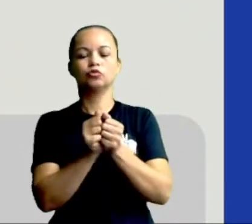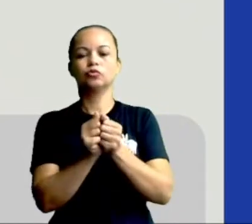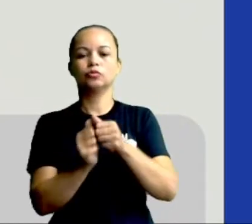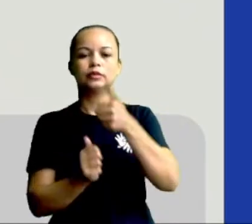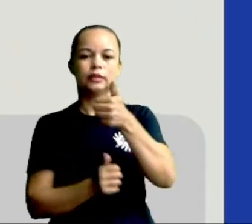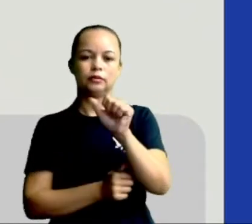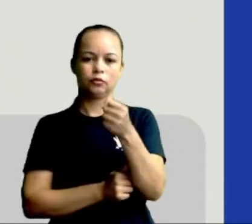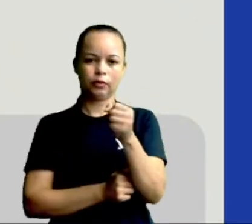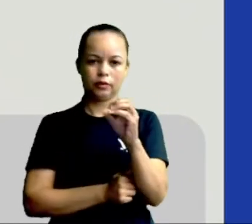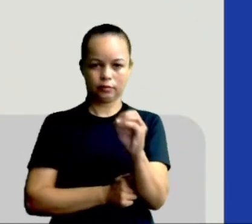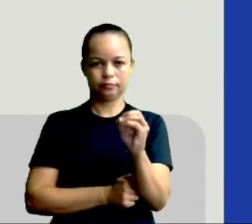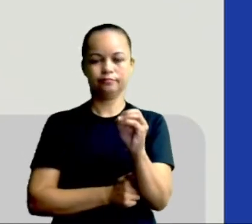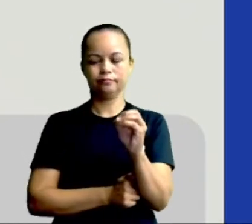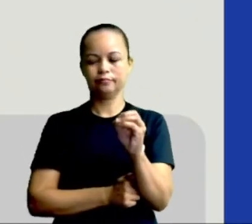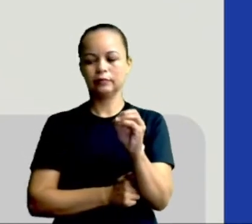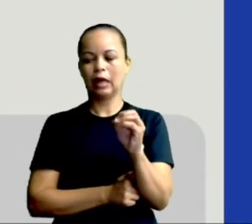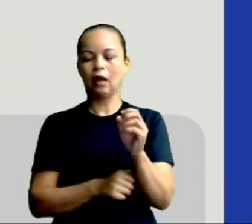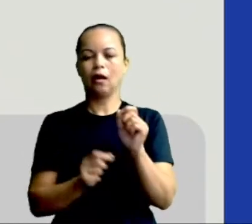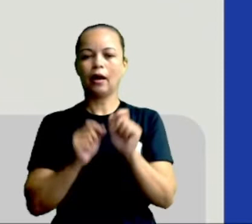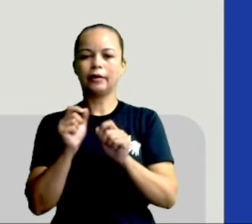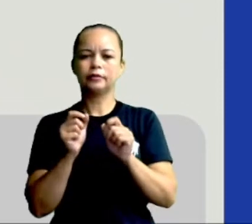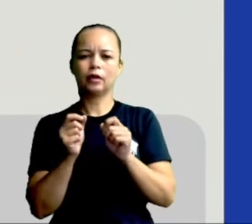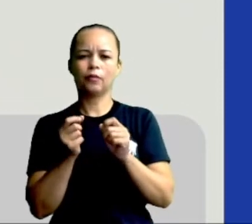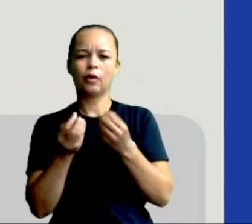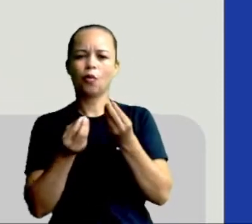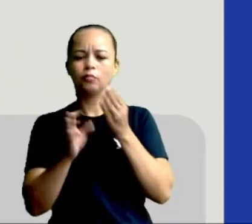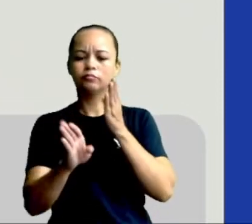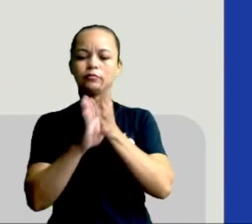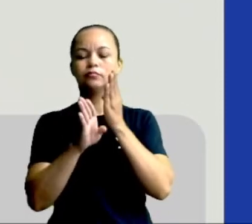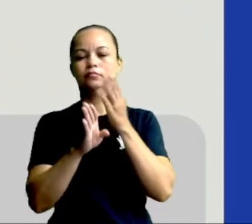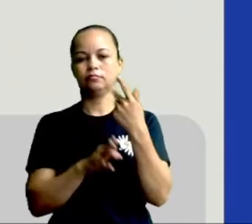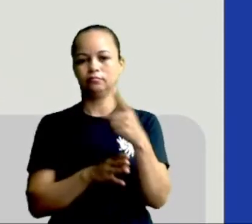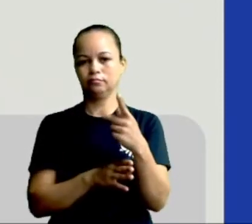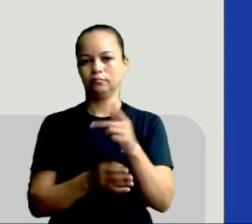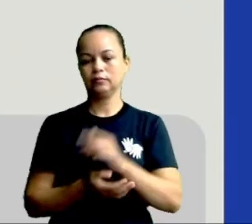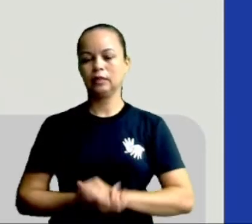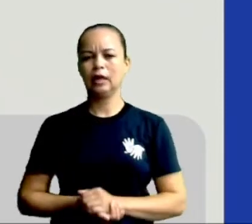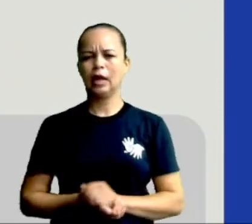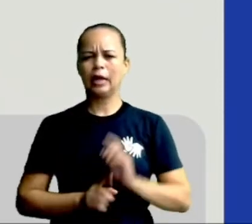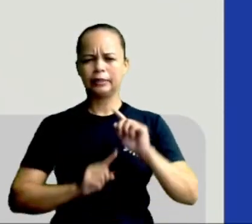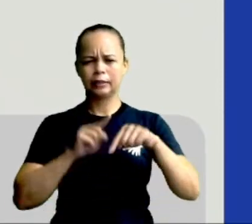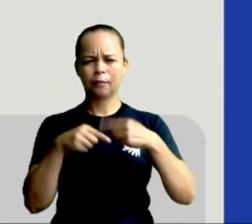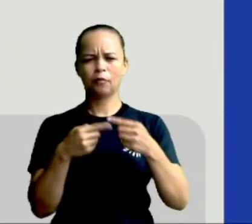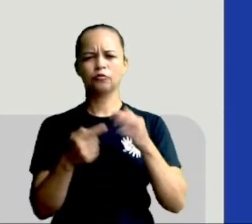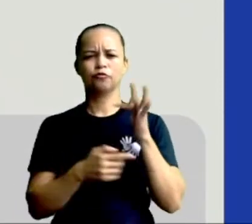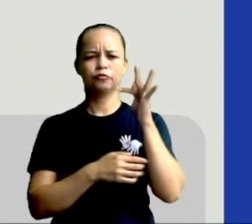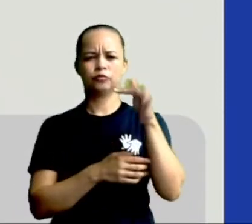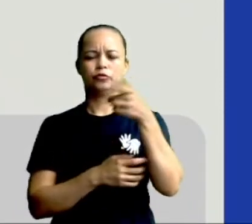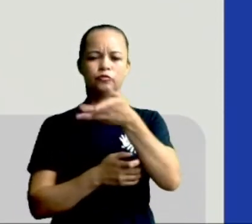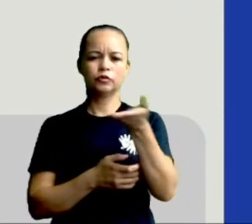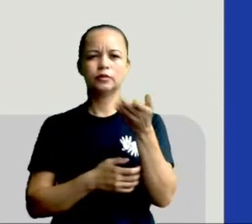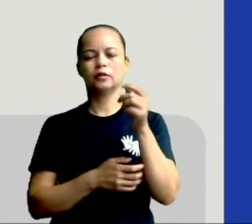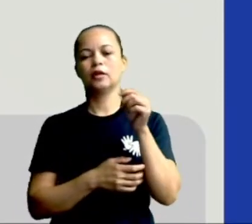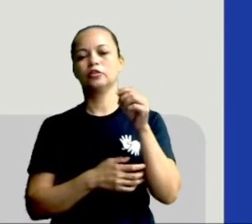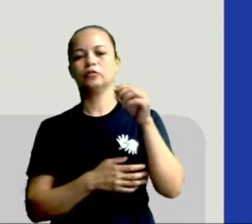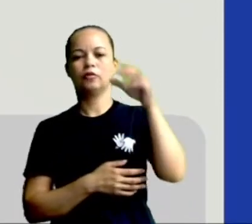dar 180 graus. Então, é uma forma também da gente descobrir. Mas isso aí, vocês vão aprender mais à frente. A gente vai mais